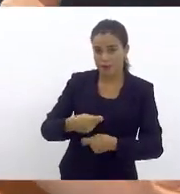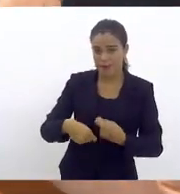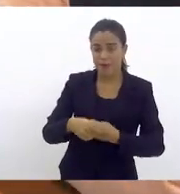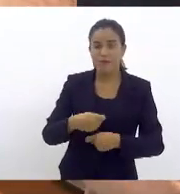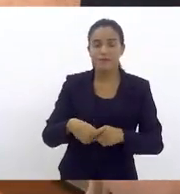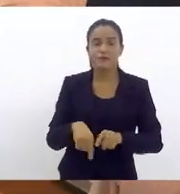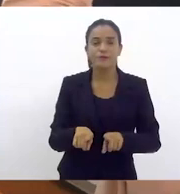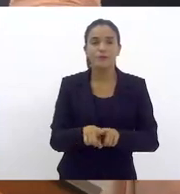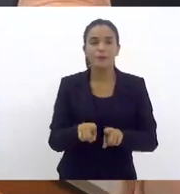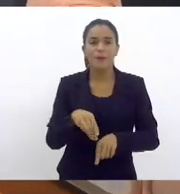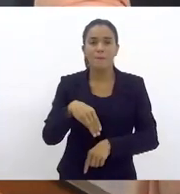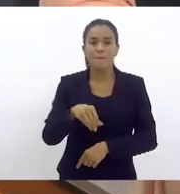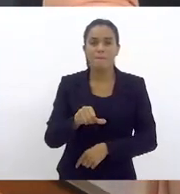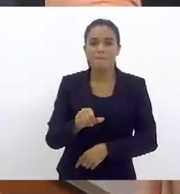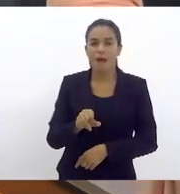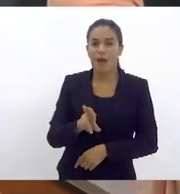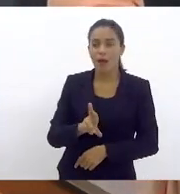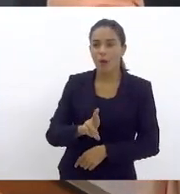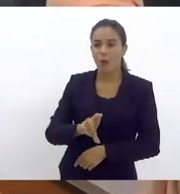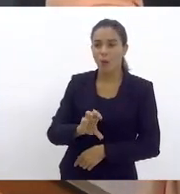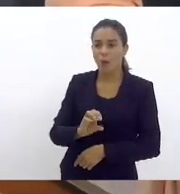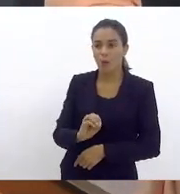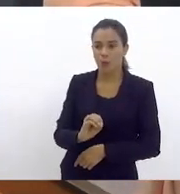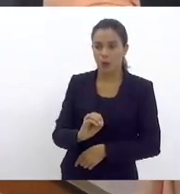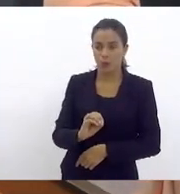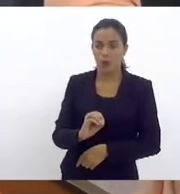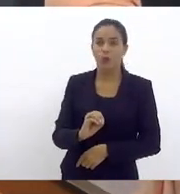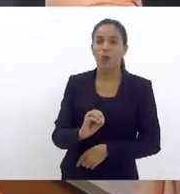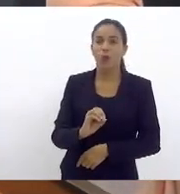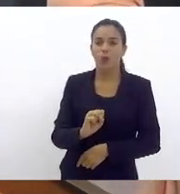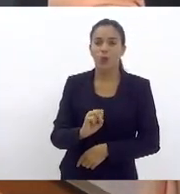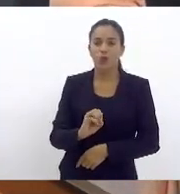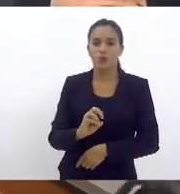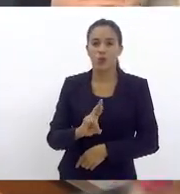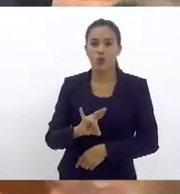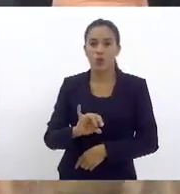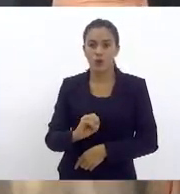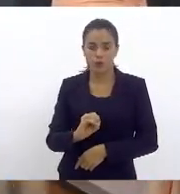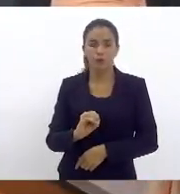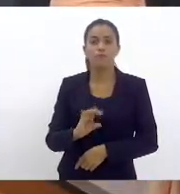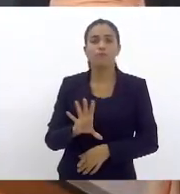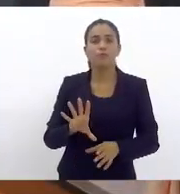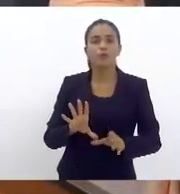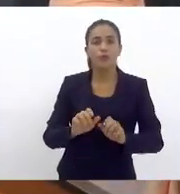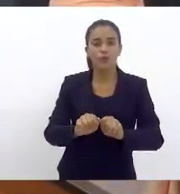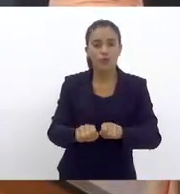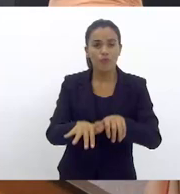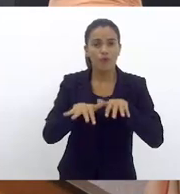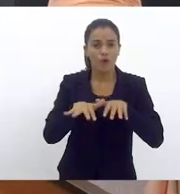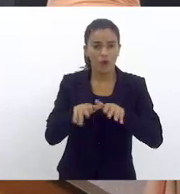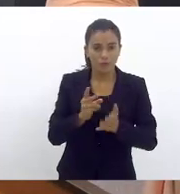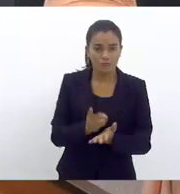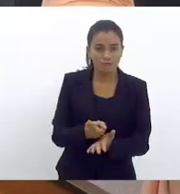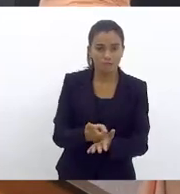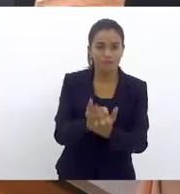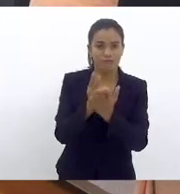Dr Mauro Osório também é presidente do fórum permanente de desenvolvimento da alerj